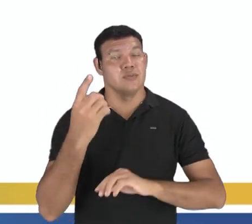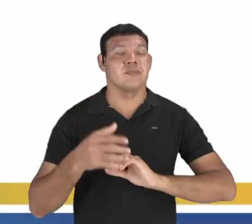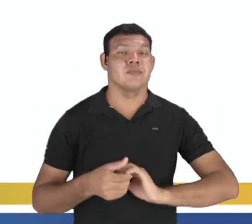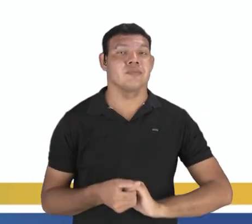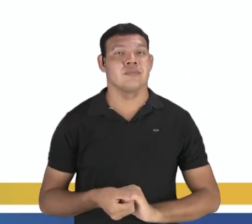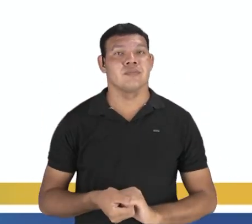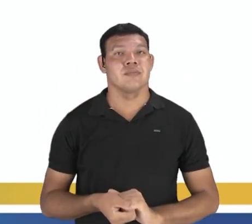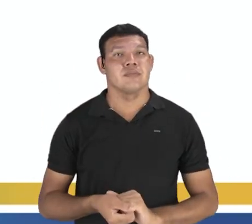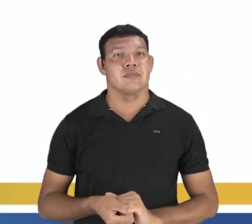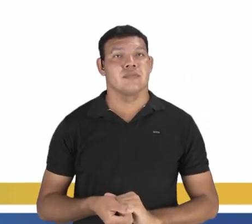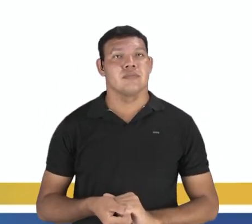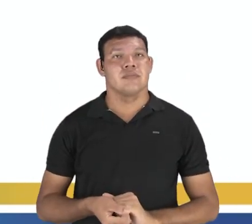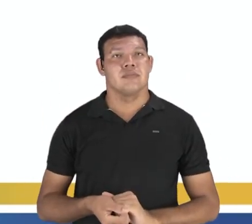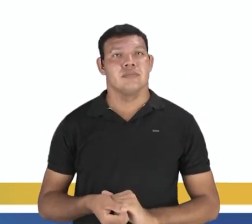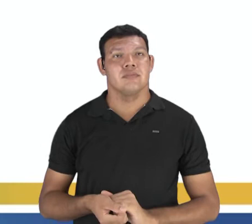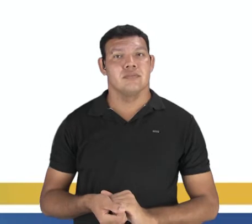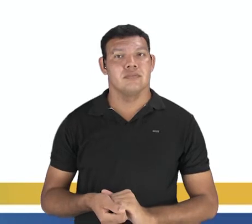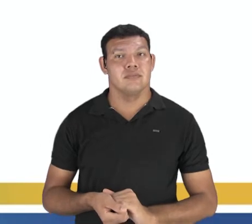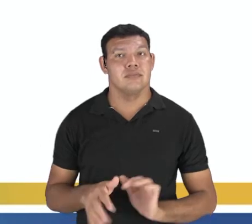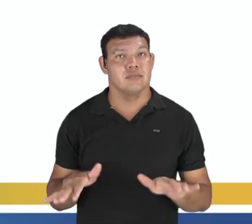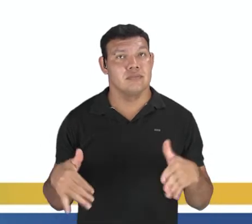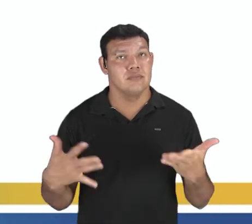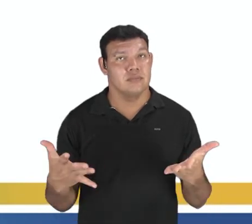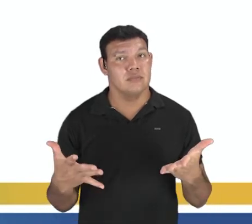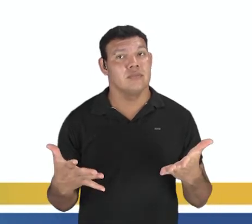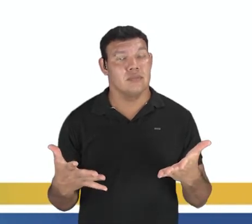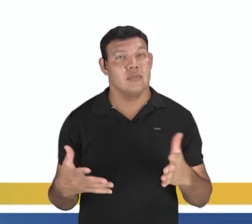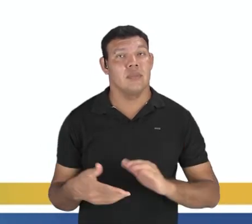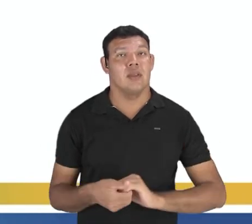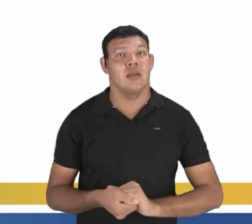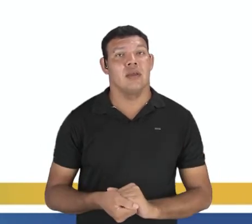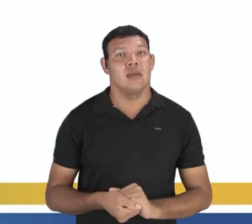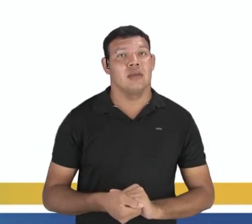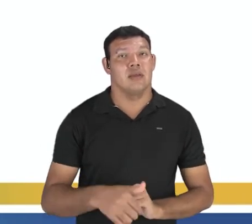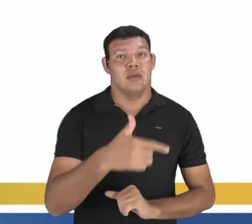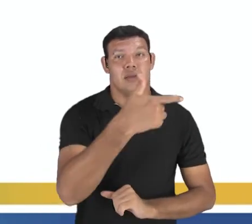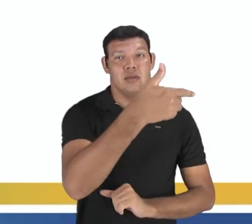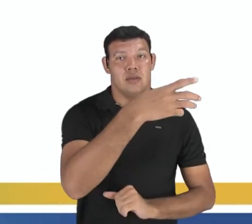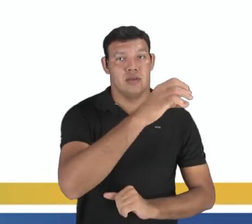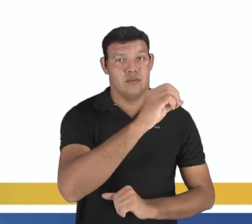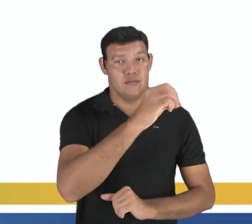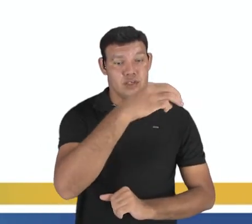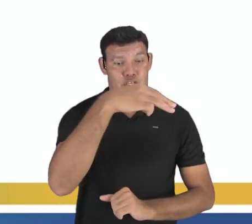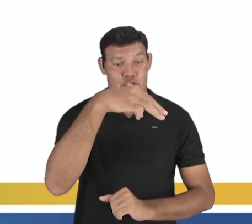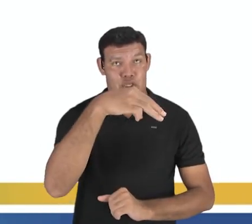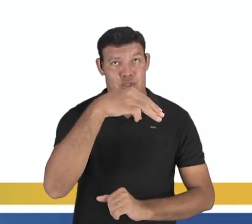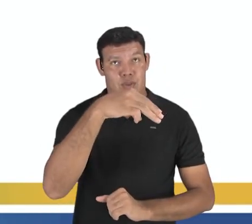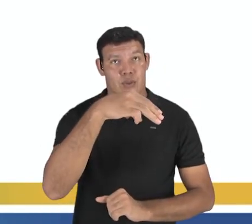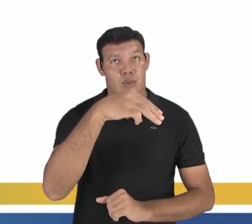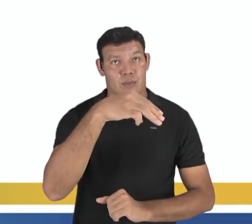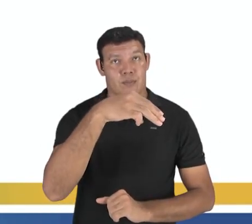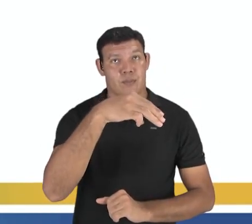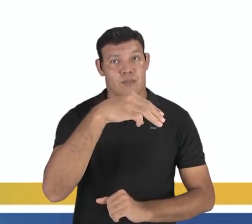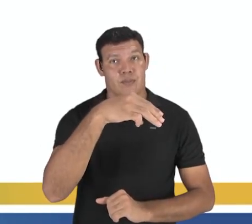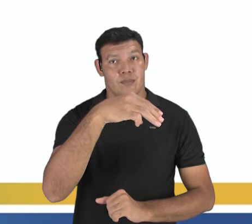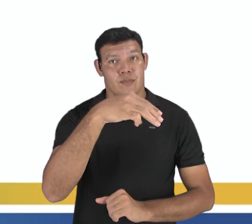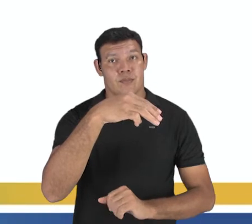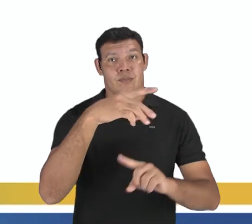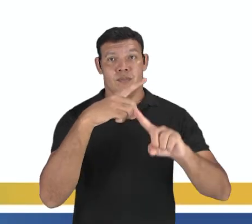certo? Então, nesse caso, nós vamos fazer da seguinte maneira: 20 metros é igual,